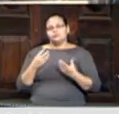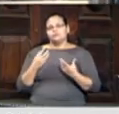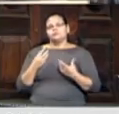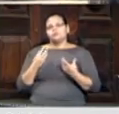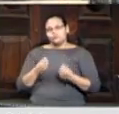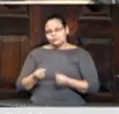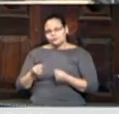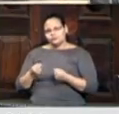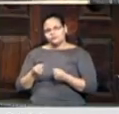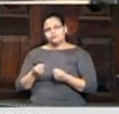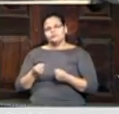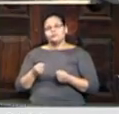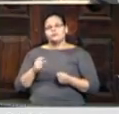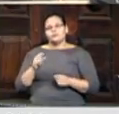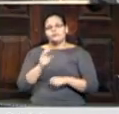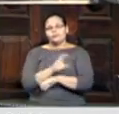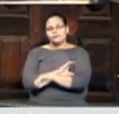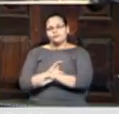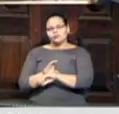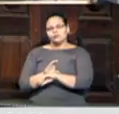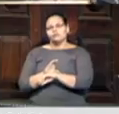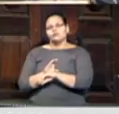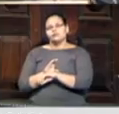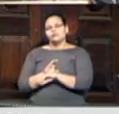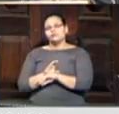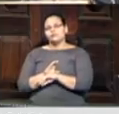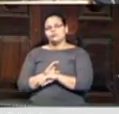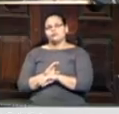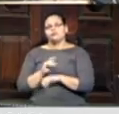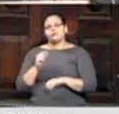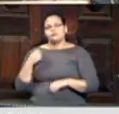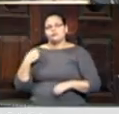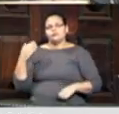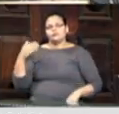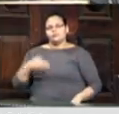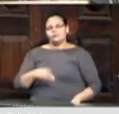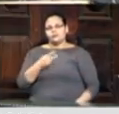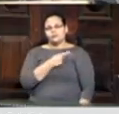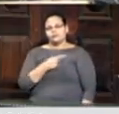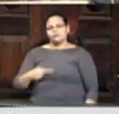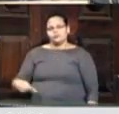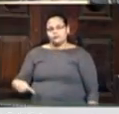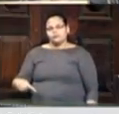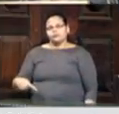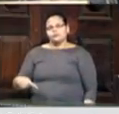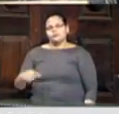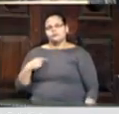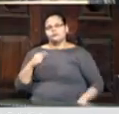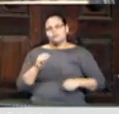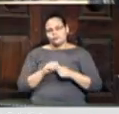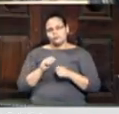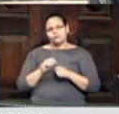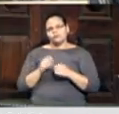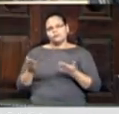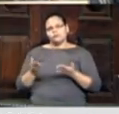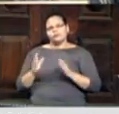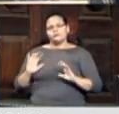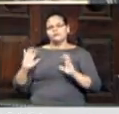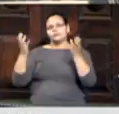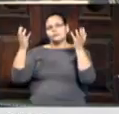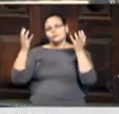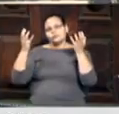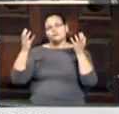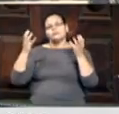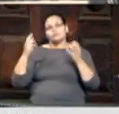aprovada pela Comissão de Cultura, e venho como presidente fazer esta solenidade e